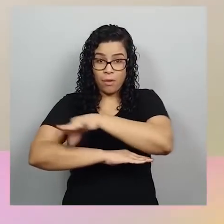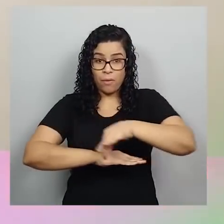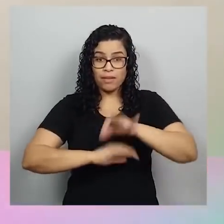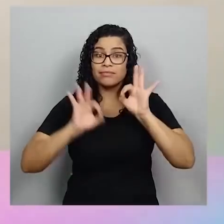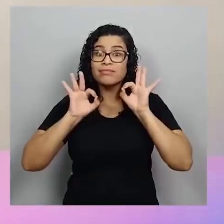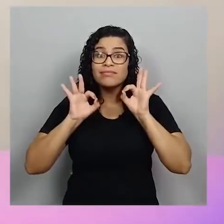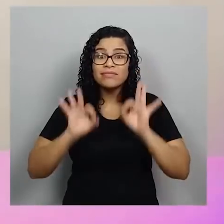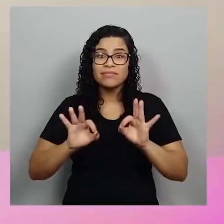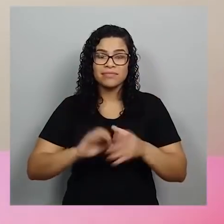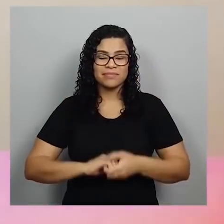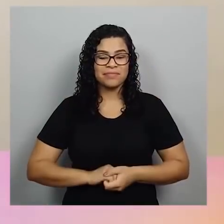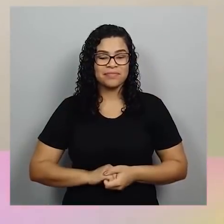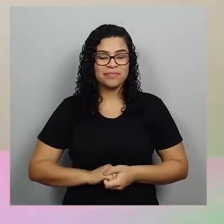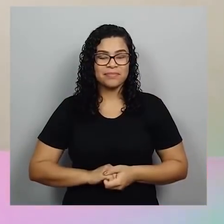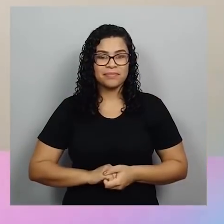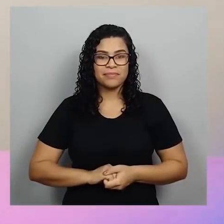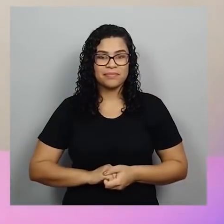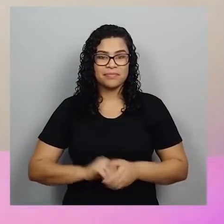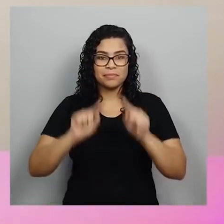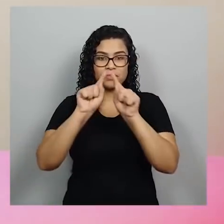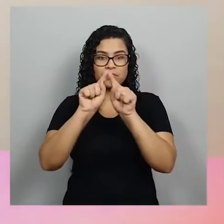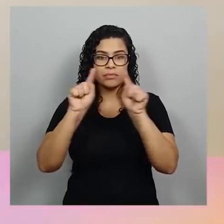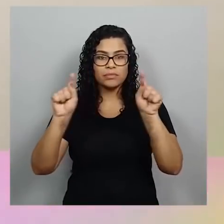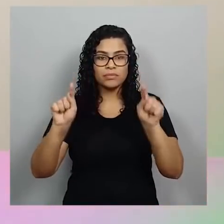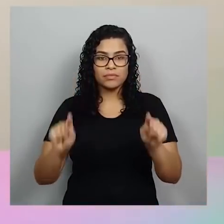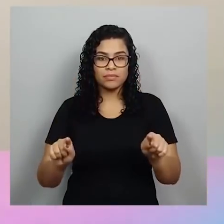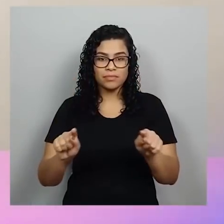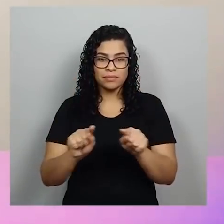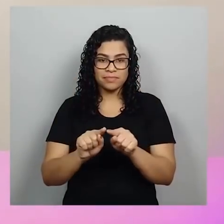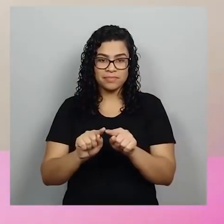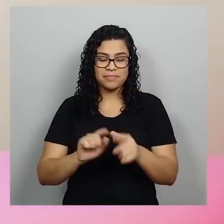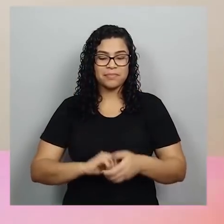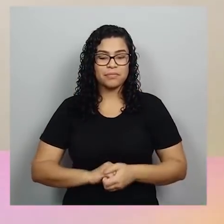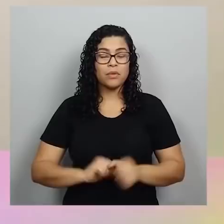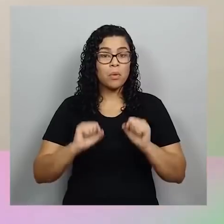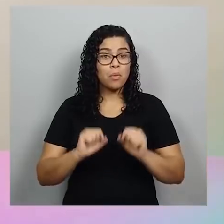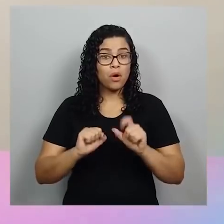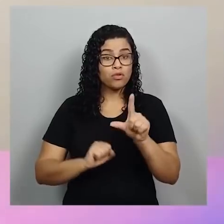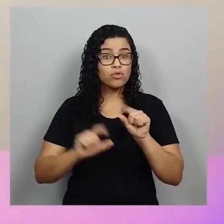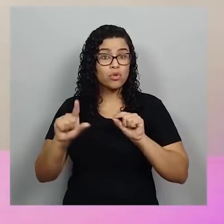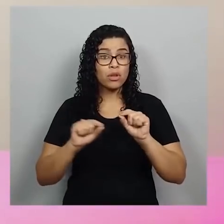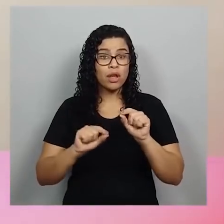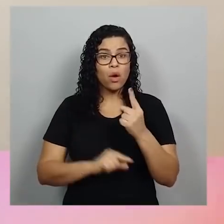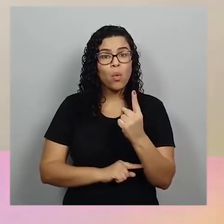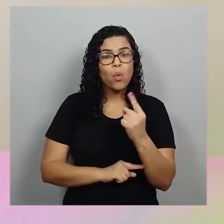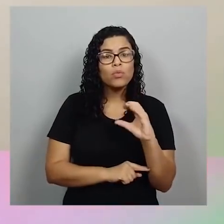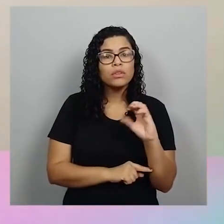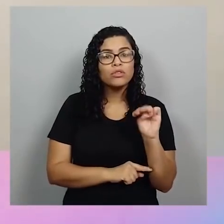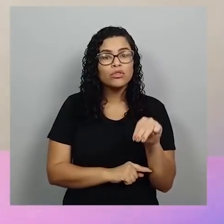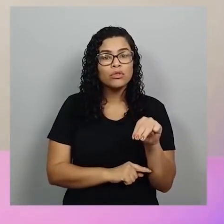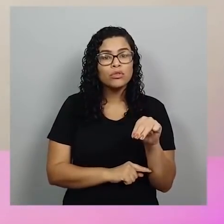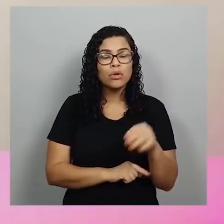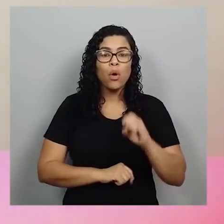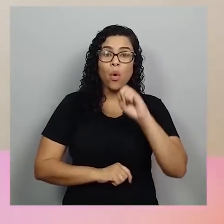para fazer um contorno da folha. Então, Você pode escolher fazer 1